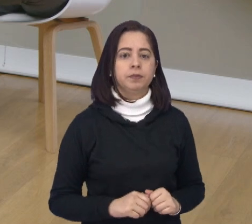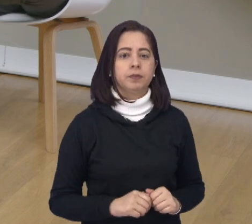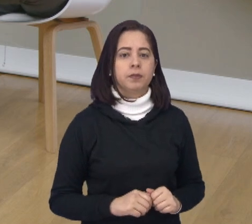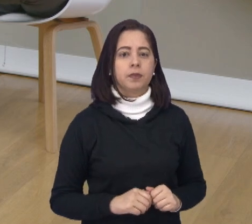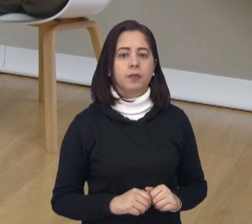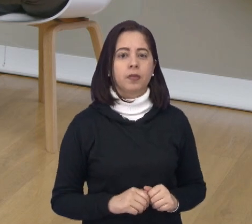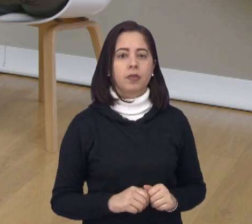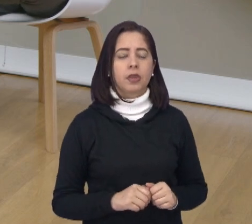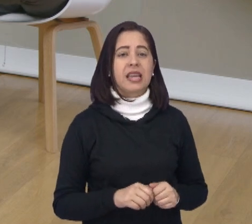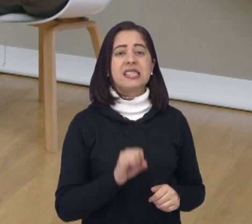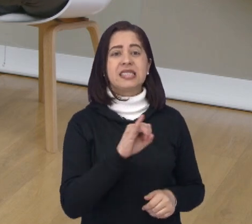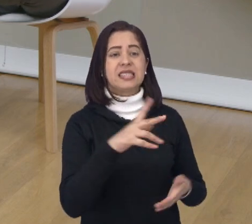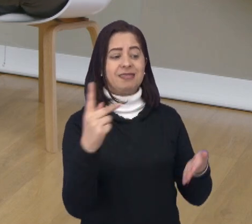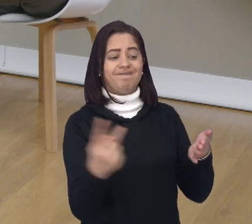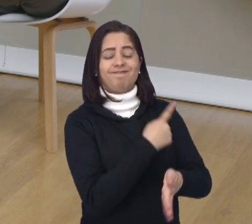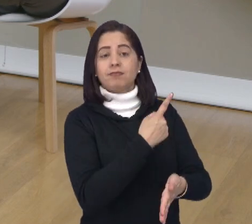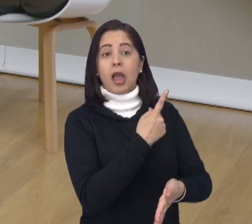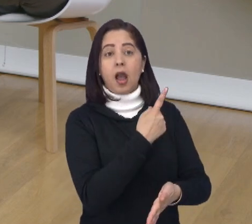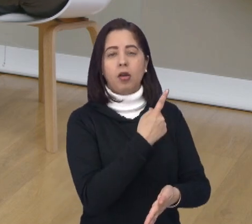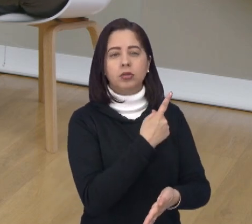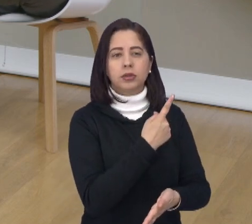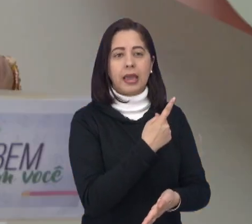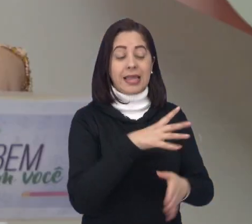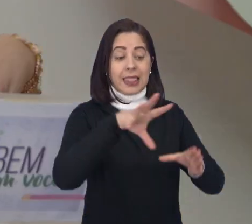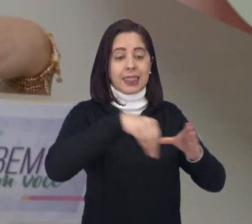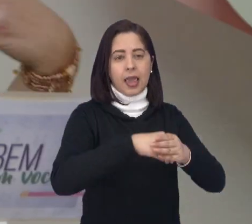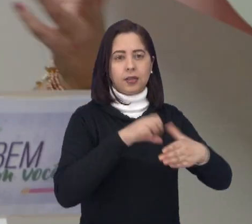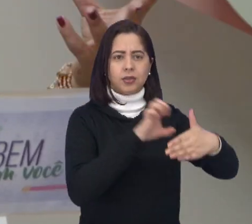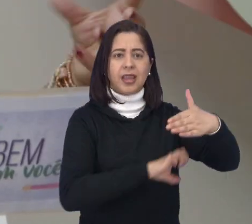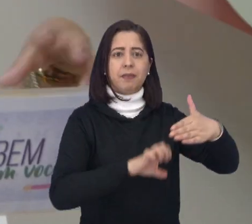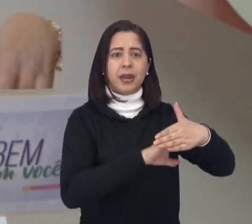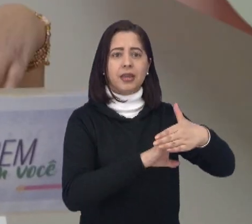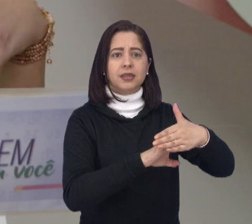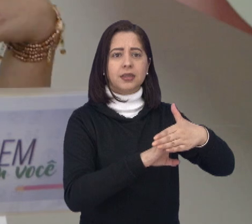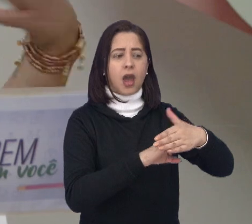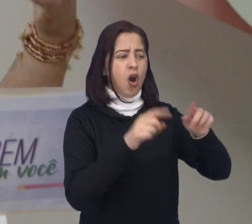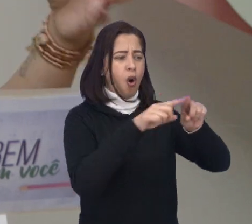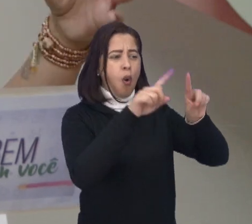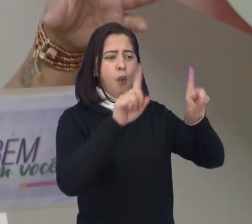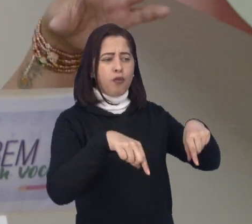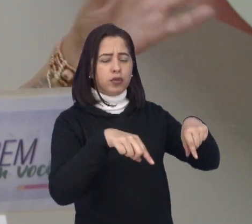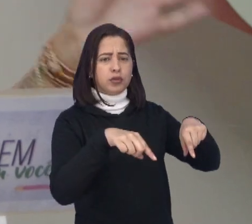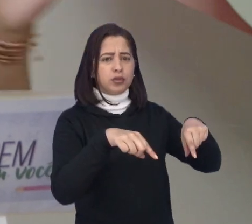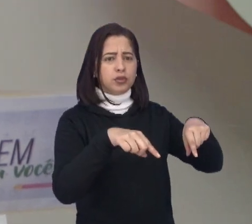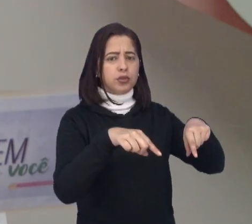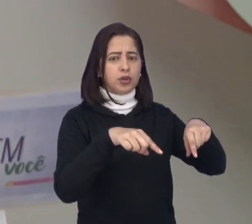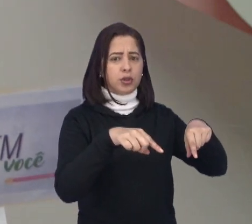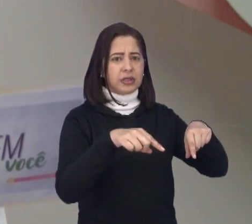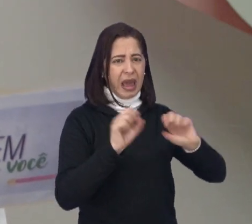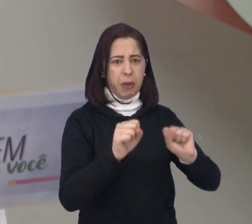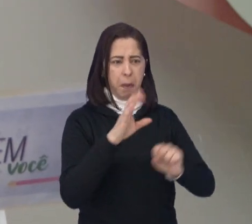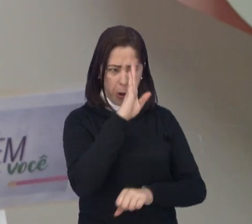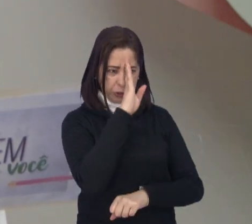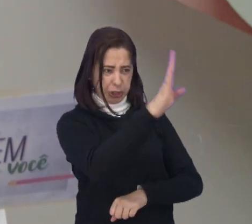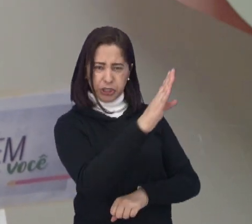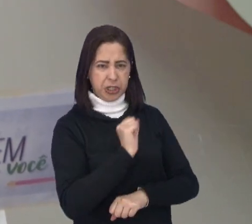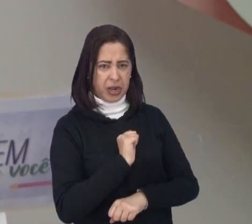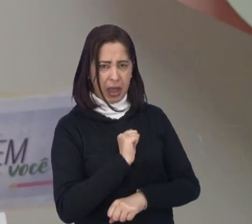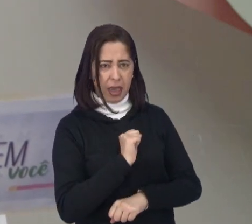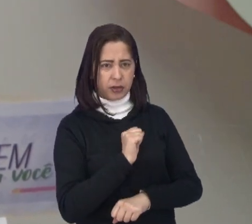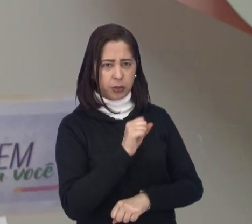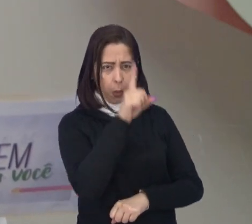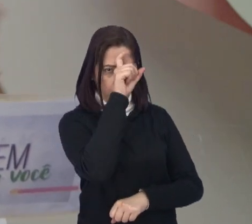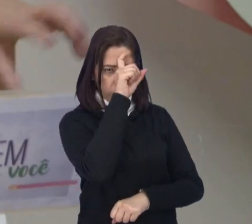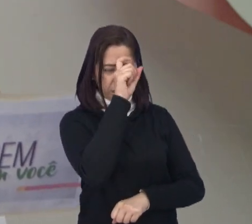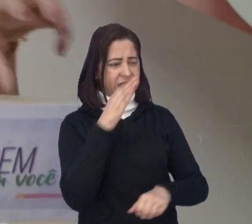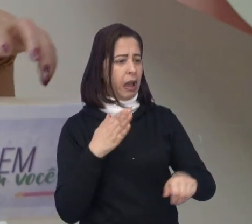tipo de acidente, quando acontece um acidente, na verdade, dentro de uma empresa, como que o funcionário, o colaborador, ele pode ir sozinho para o médico ou